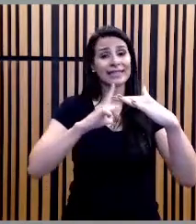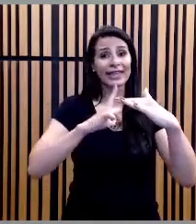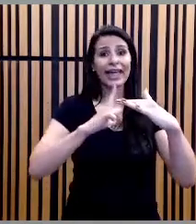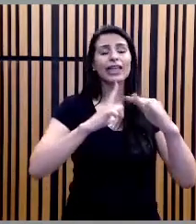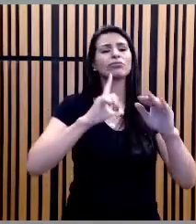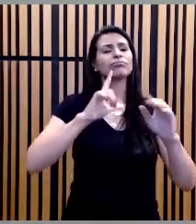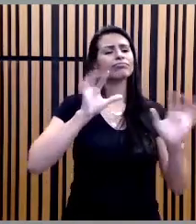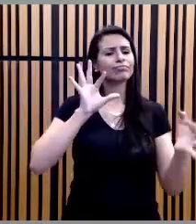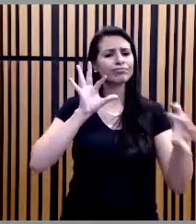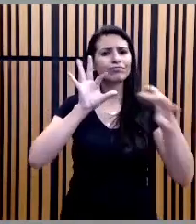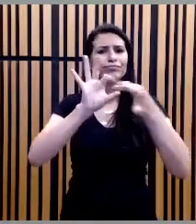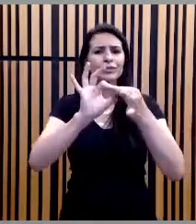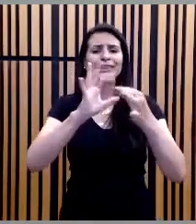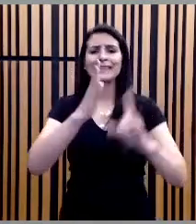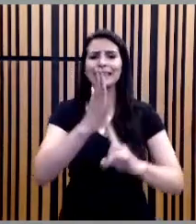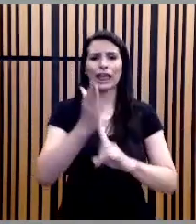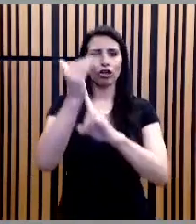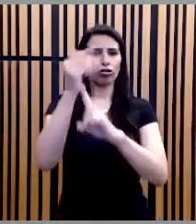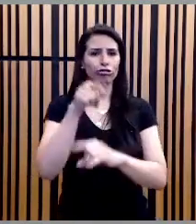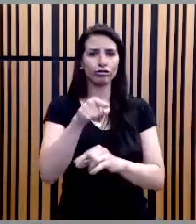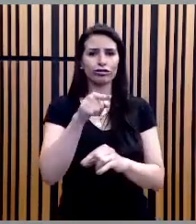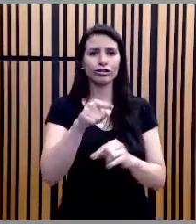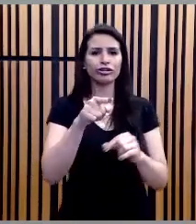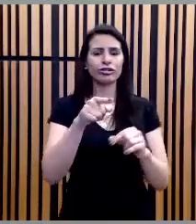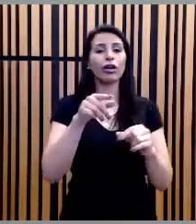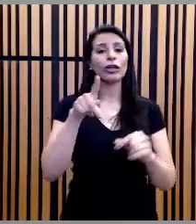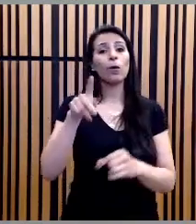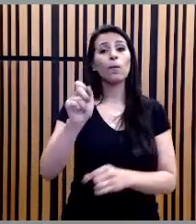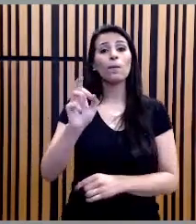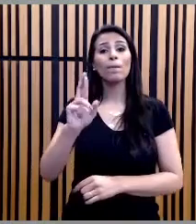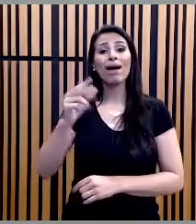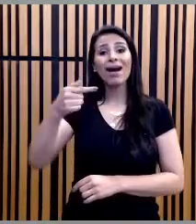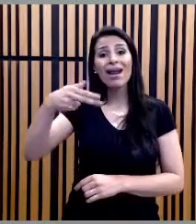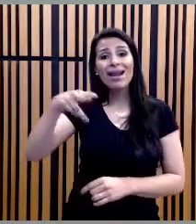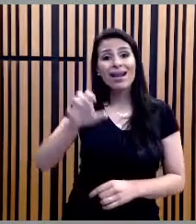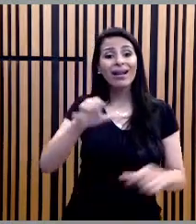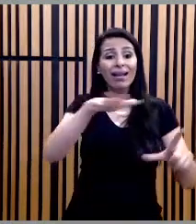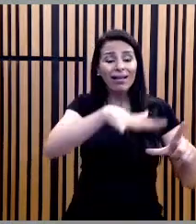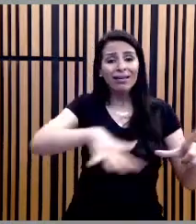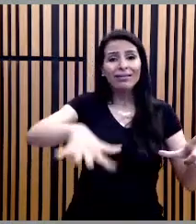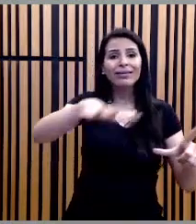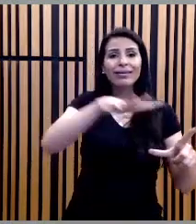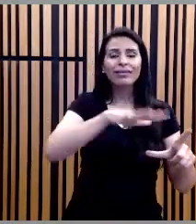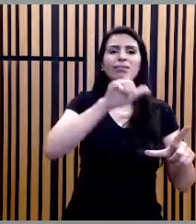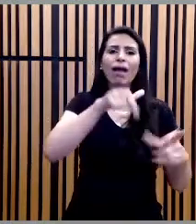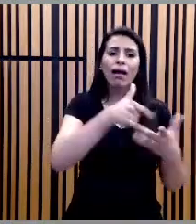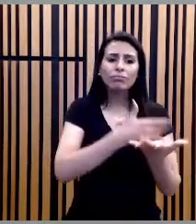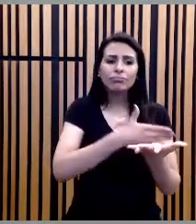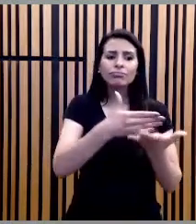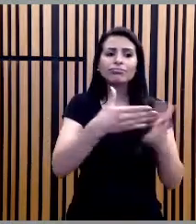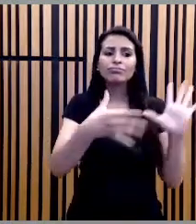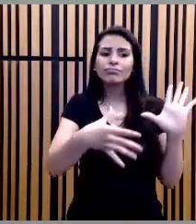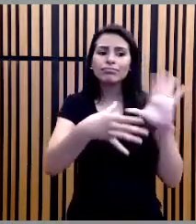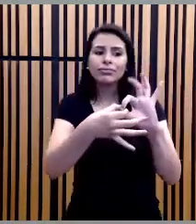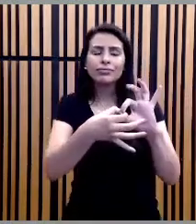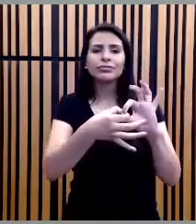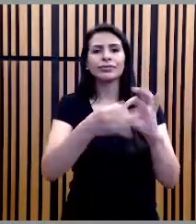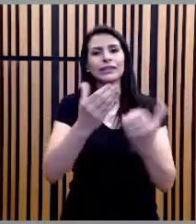base tecnológica. Então, pessoal, a gente tem cinco áreas de atuação que eu vou comentar aí com